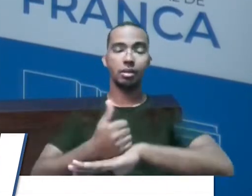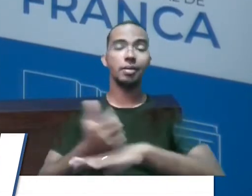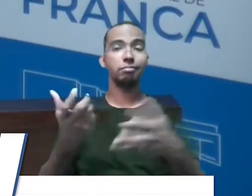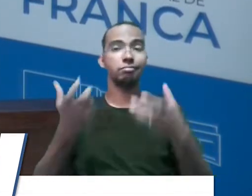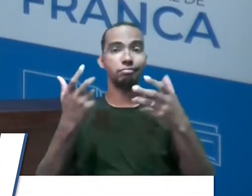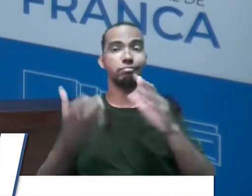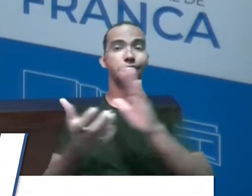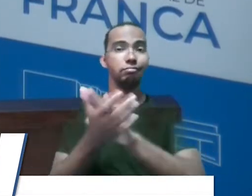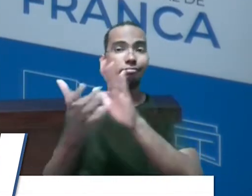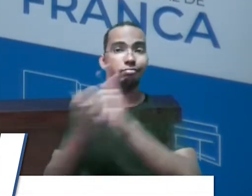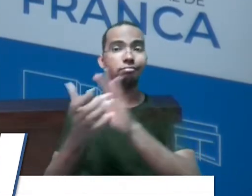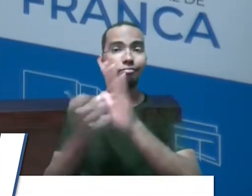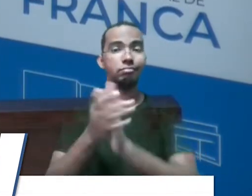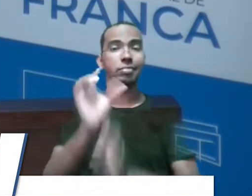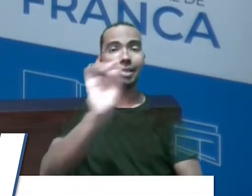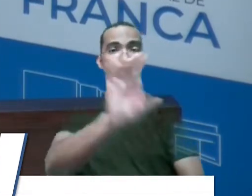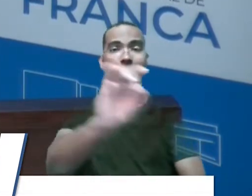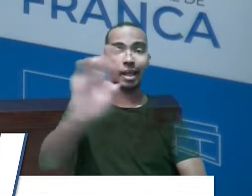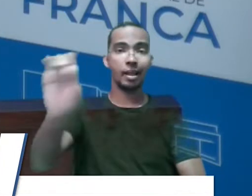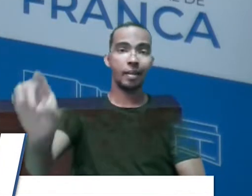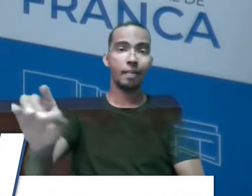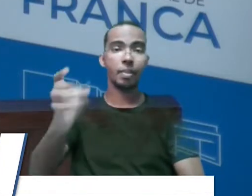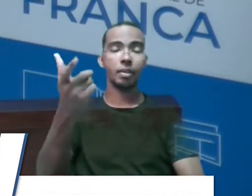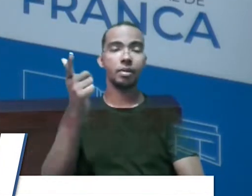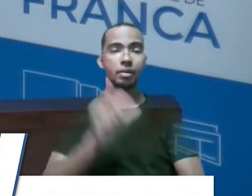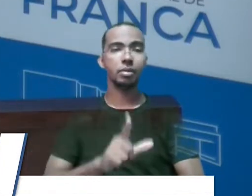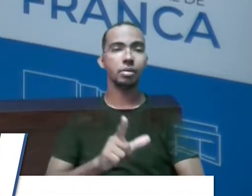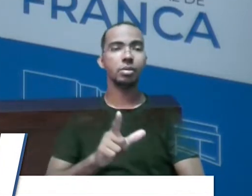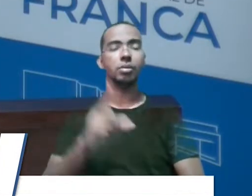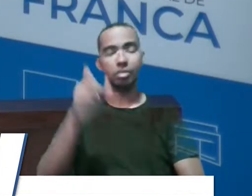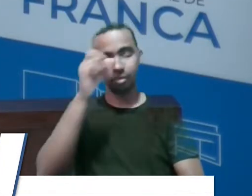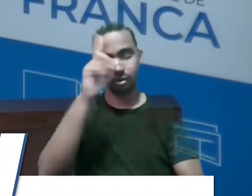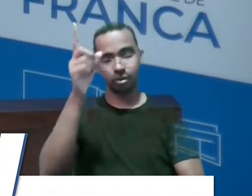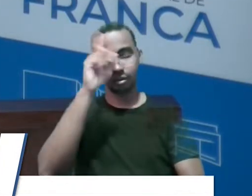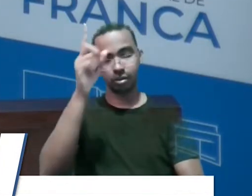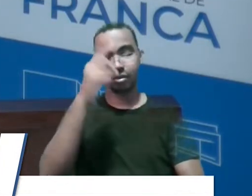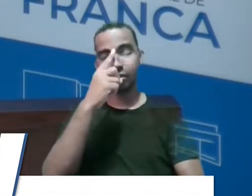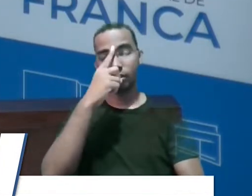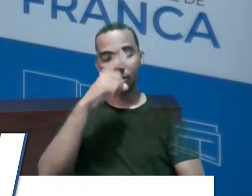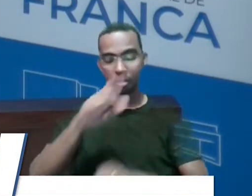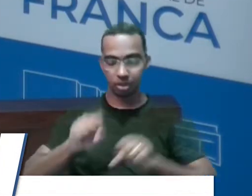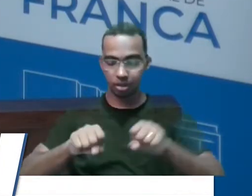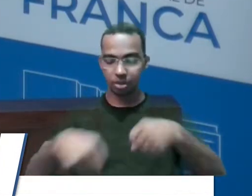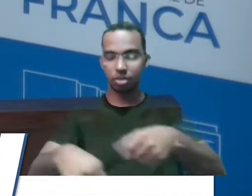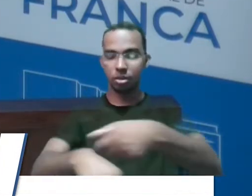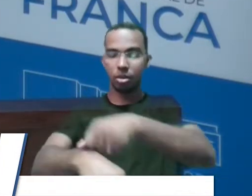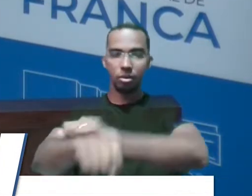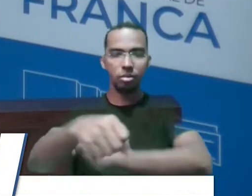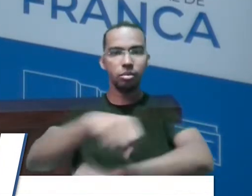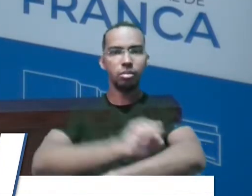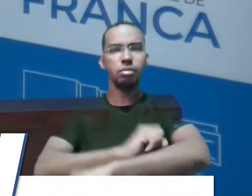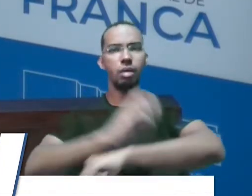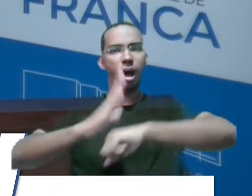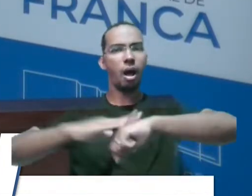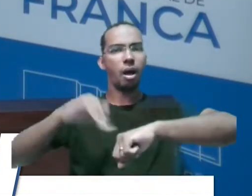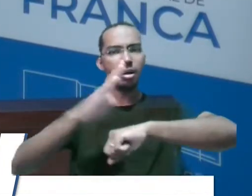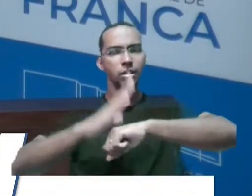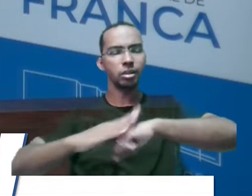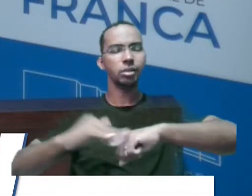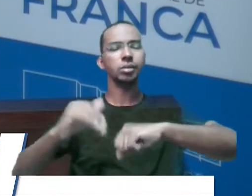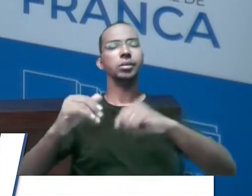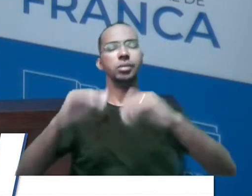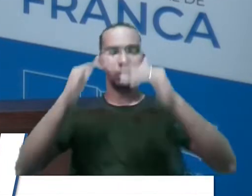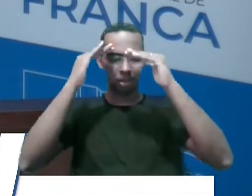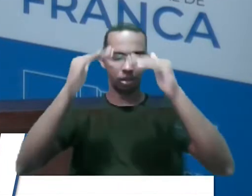parabenizar cada um daqueles que colocam todo dia ali o seu esforço, com carinho, com